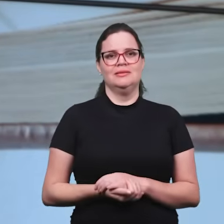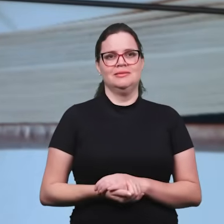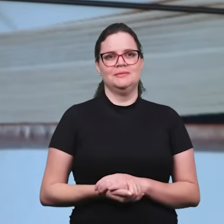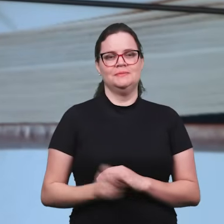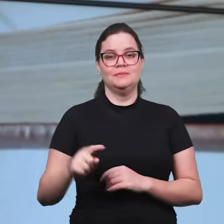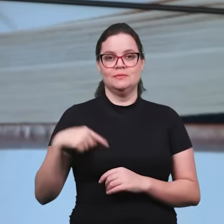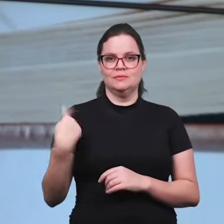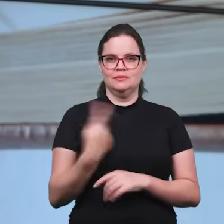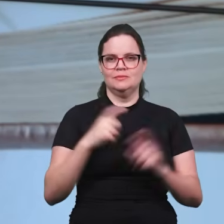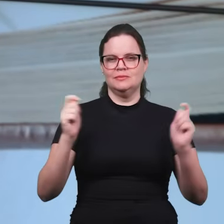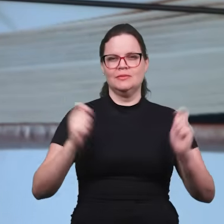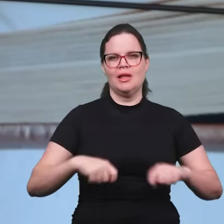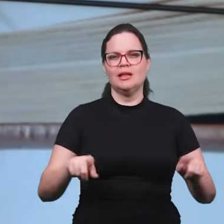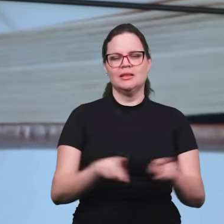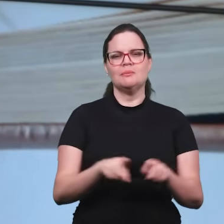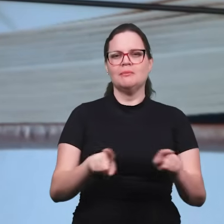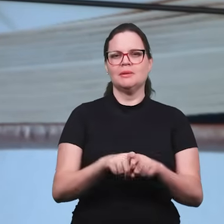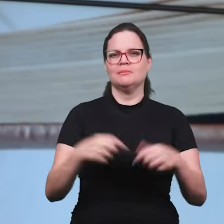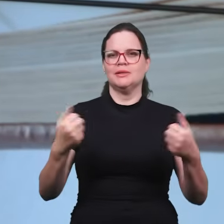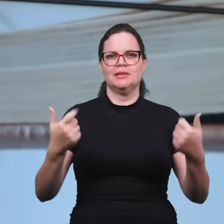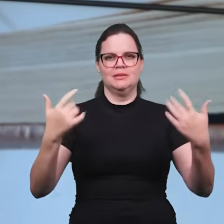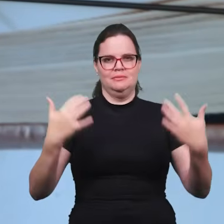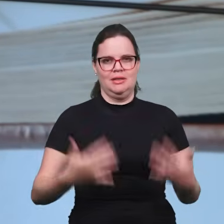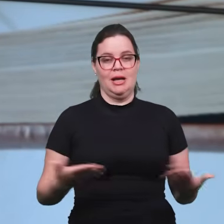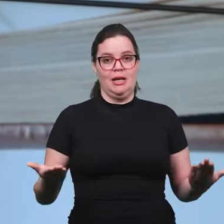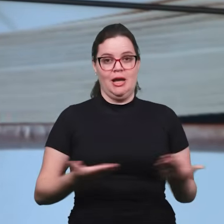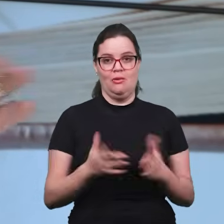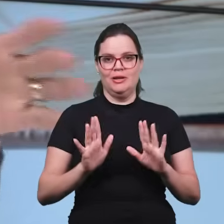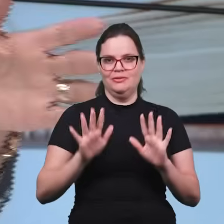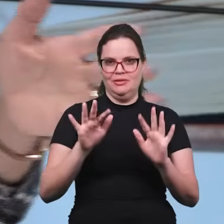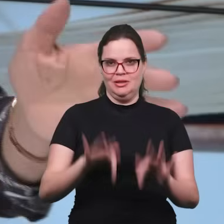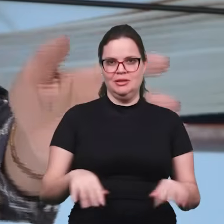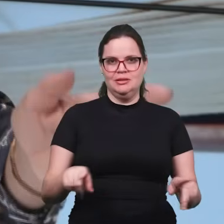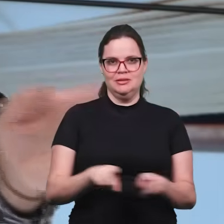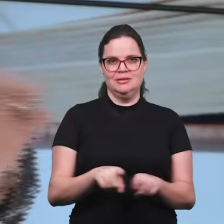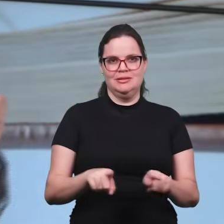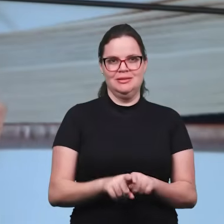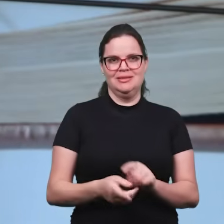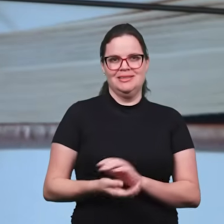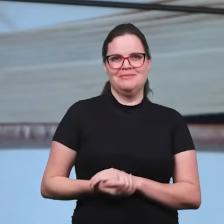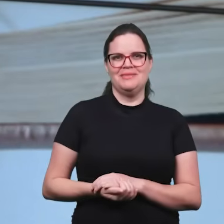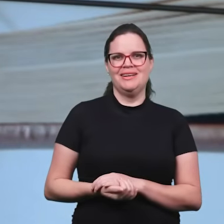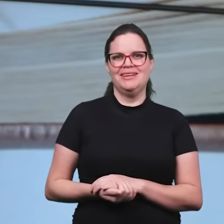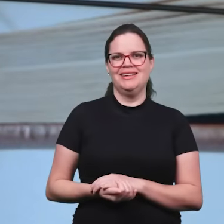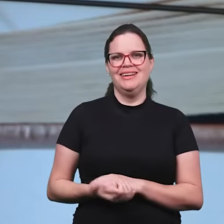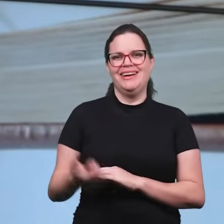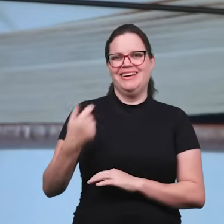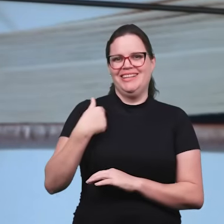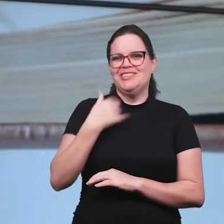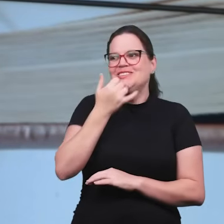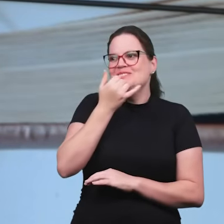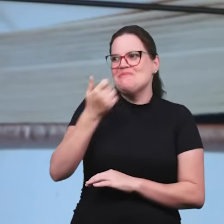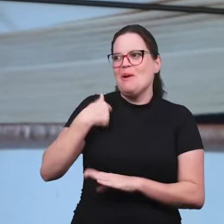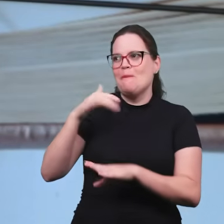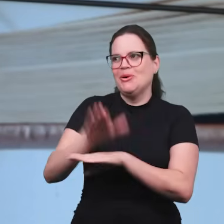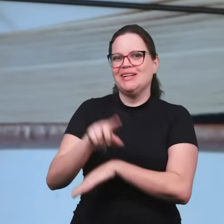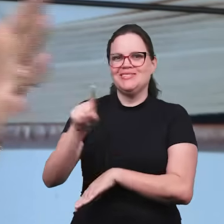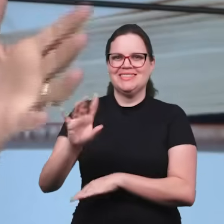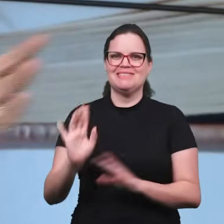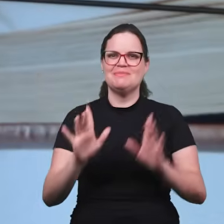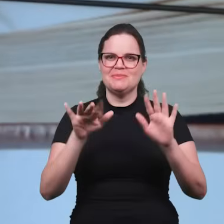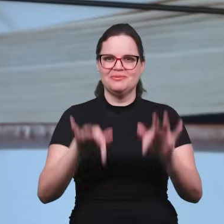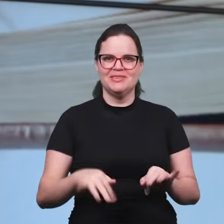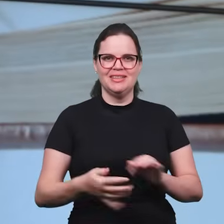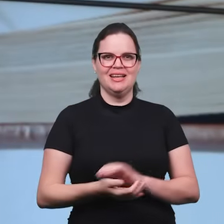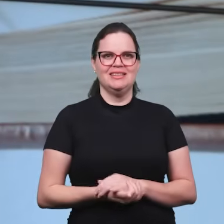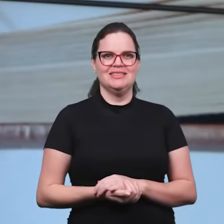nós podemos, assim, de certa forma, encerrar esse programa hoje, ou eu tomando a frente da Cris, encerrando o programa, nós